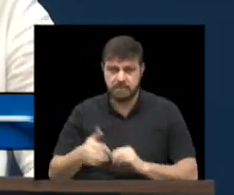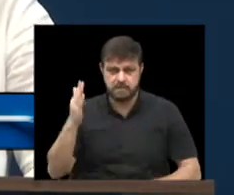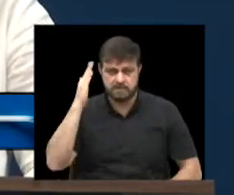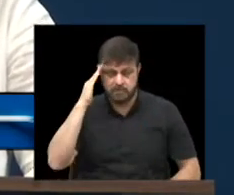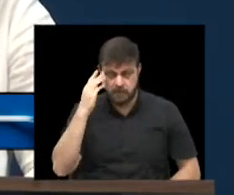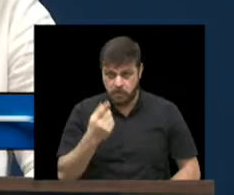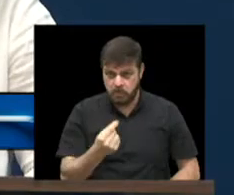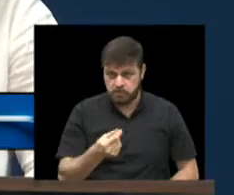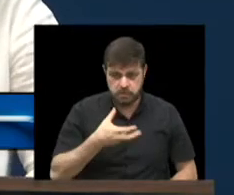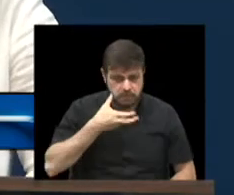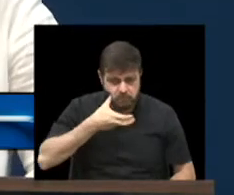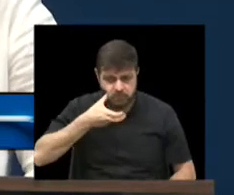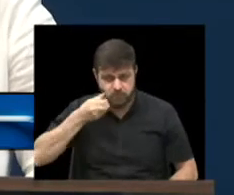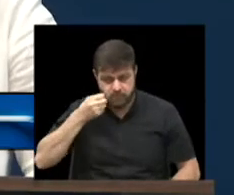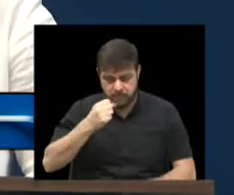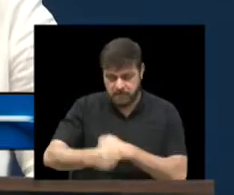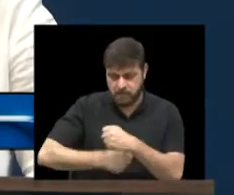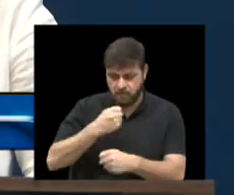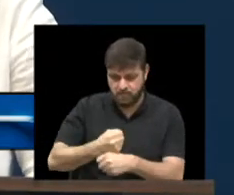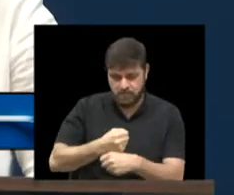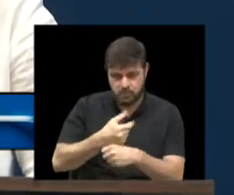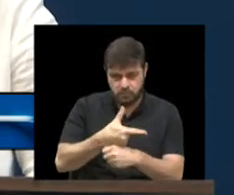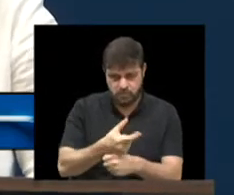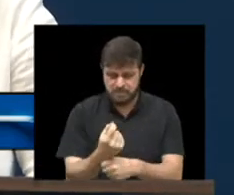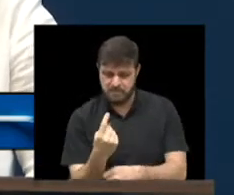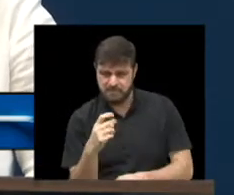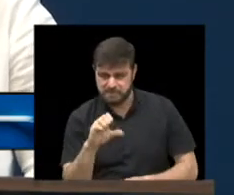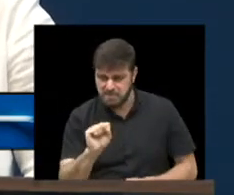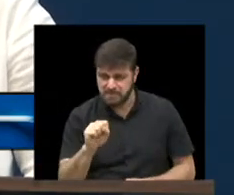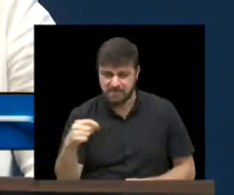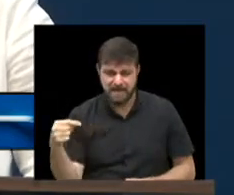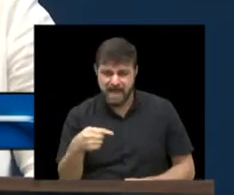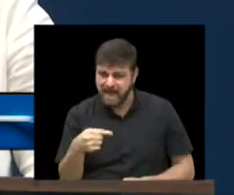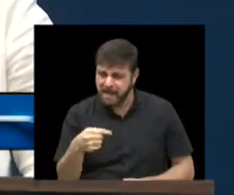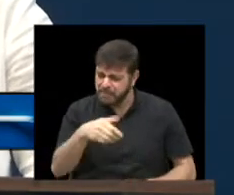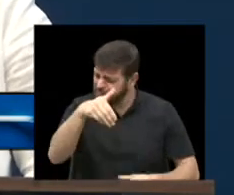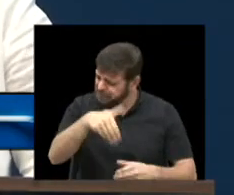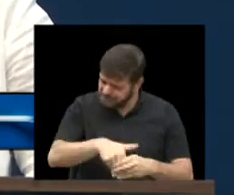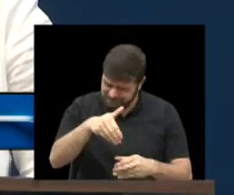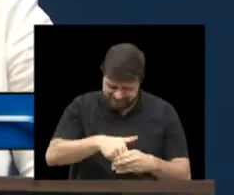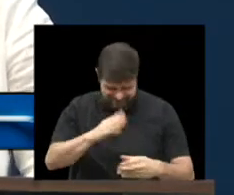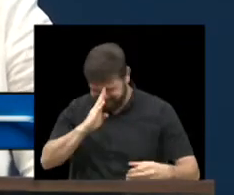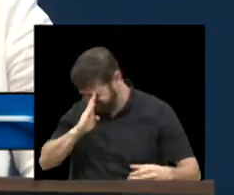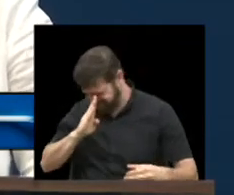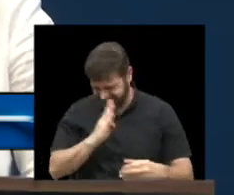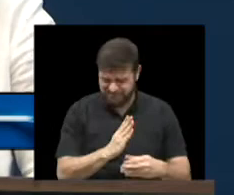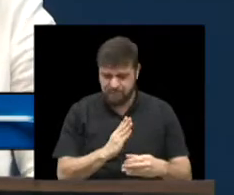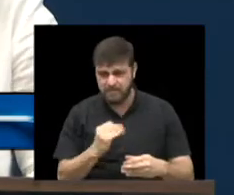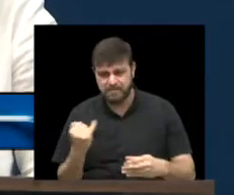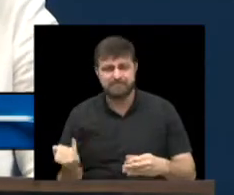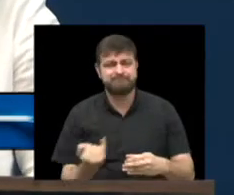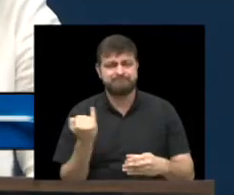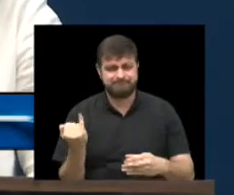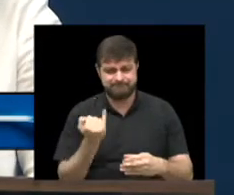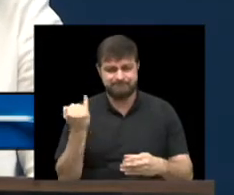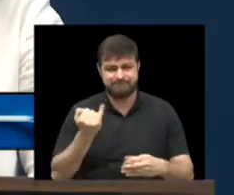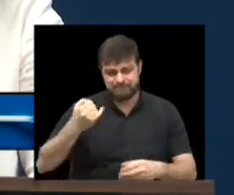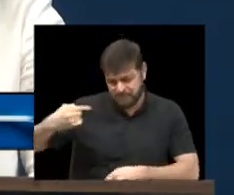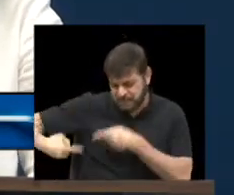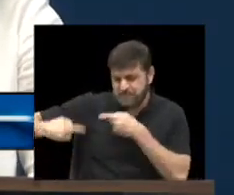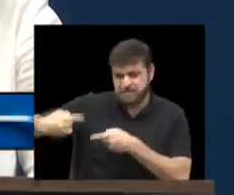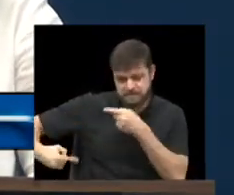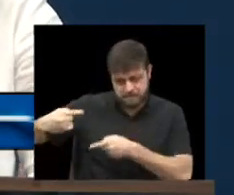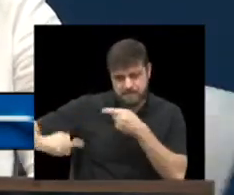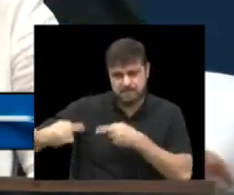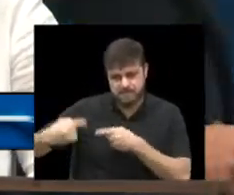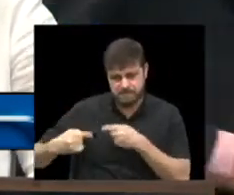lei orçamentária, é uma das votações mais importantes e uma das discussões mais importantes aqui no